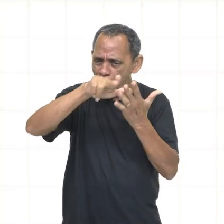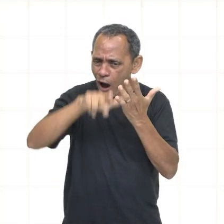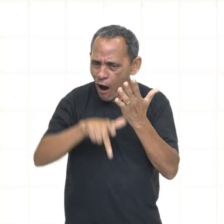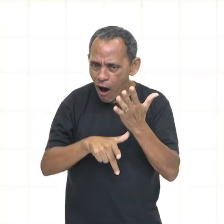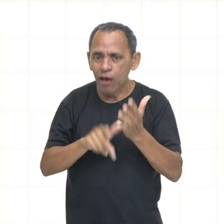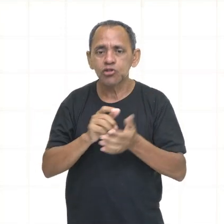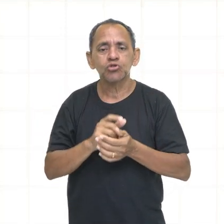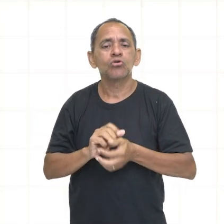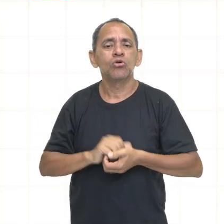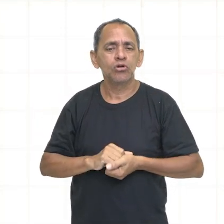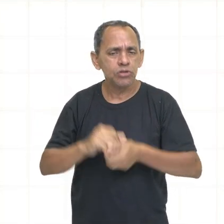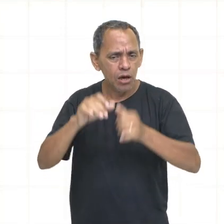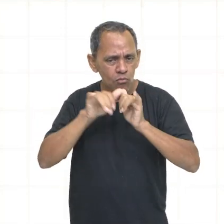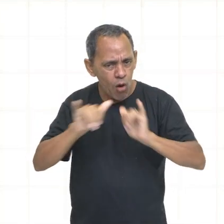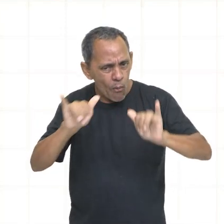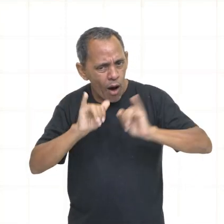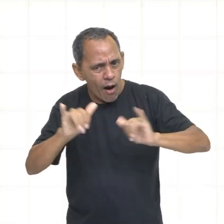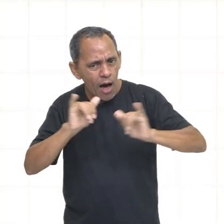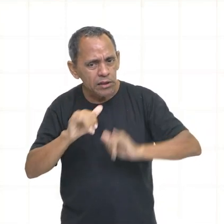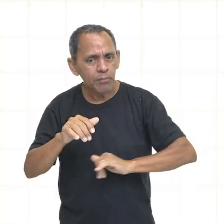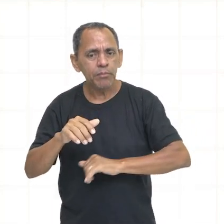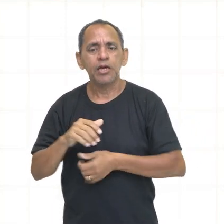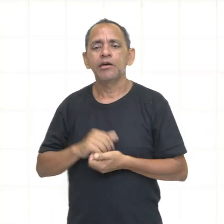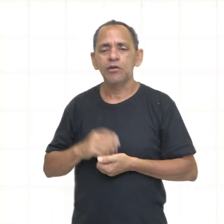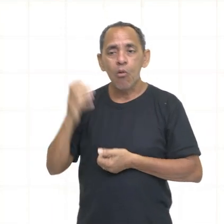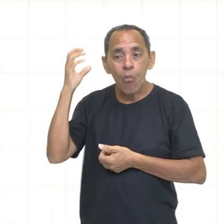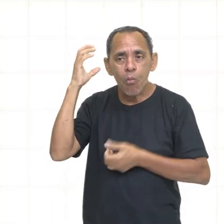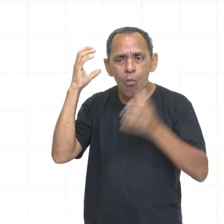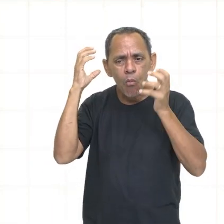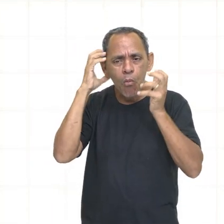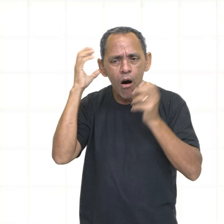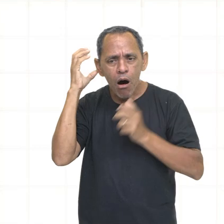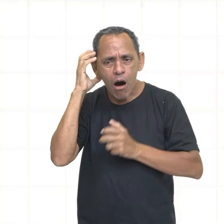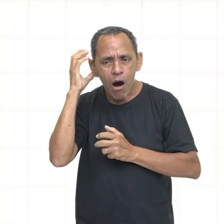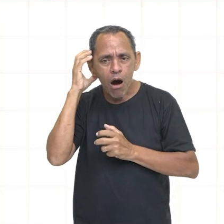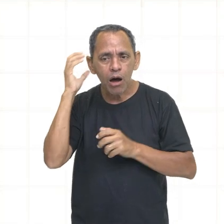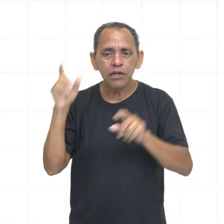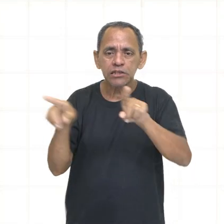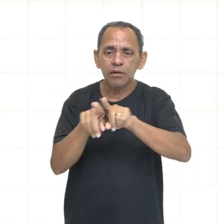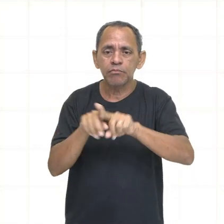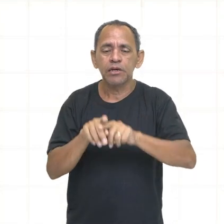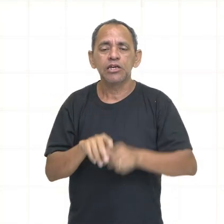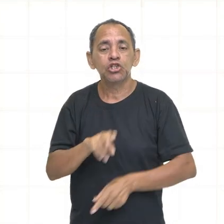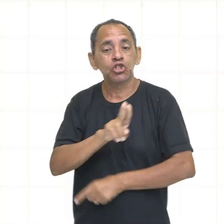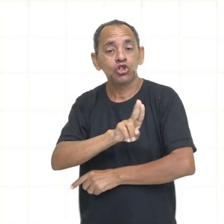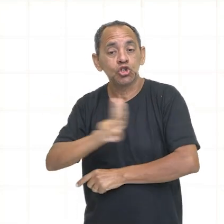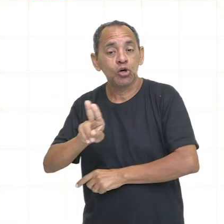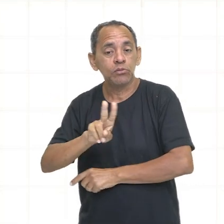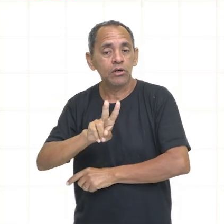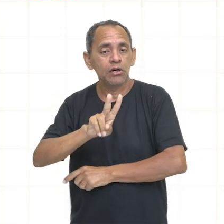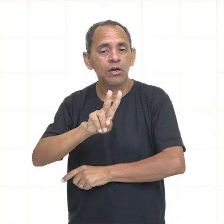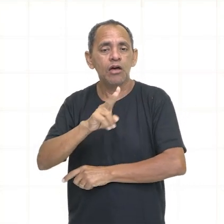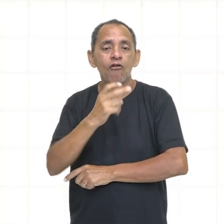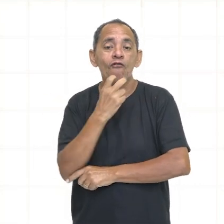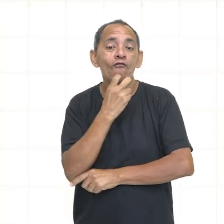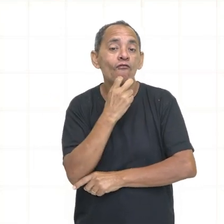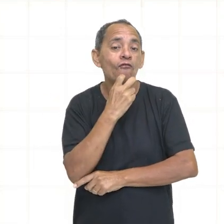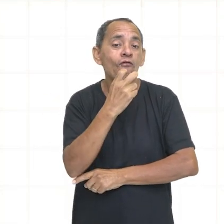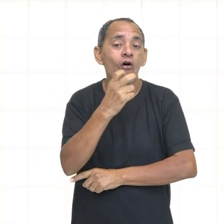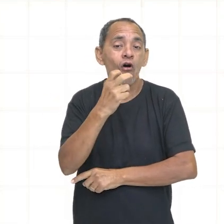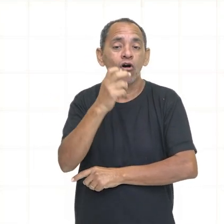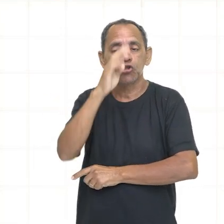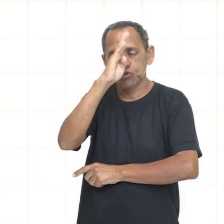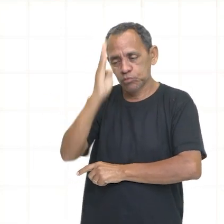de rádio que eu tenho certeza que você aí conhece, que é a Voz do Brasil, tá, gente? Que naquela época